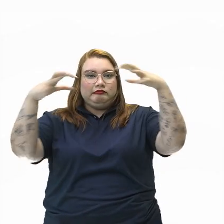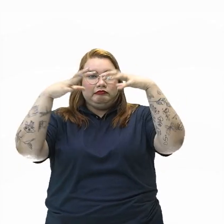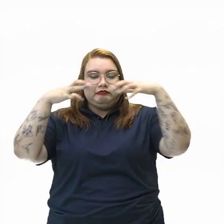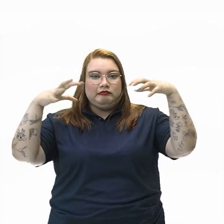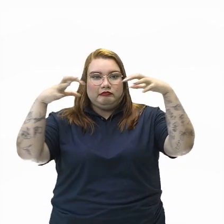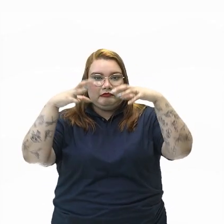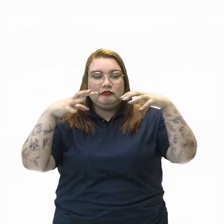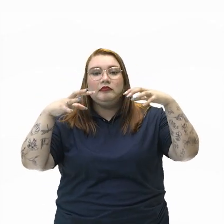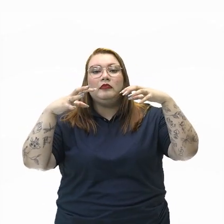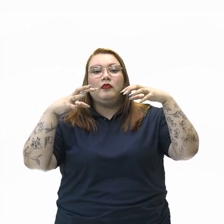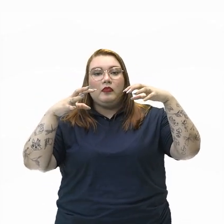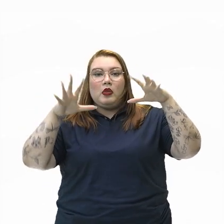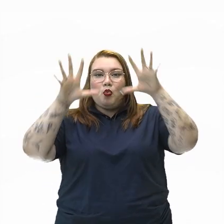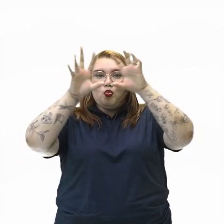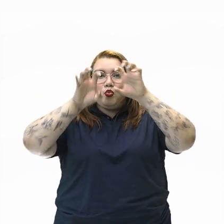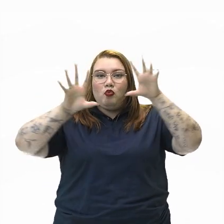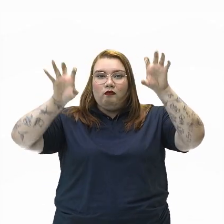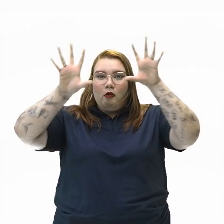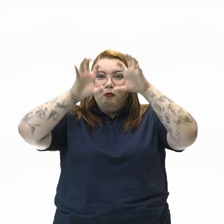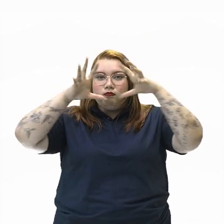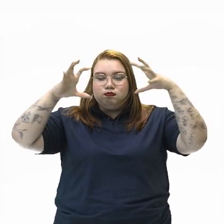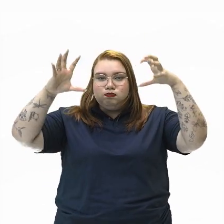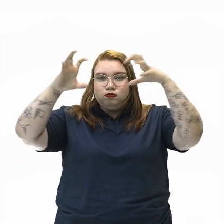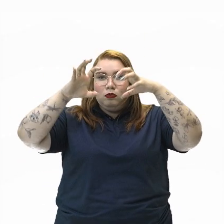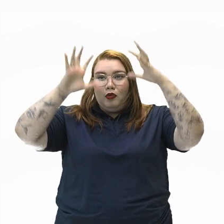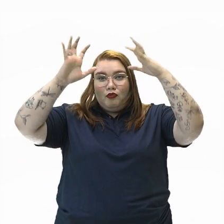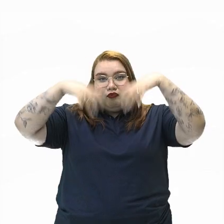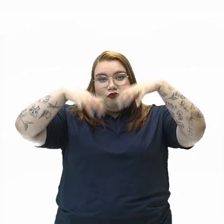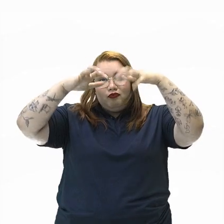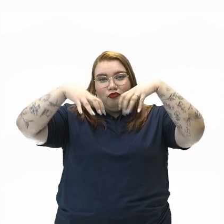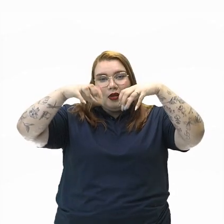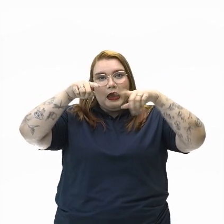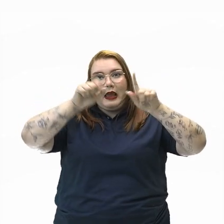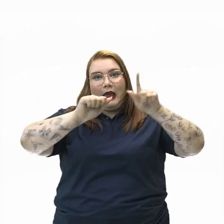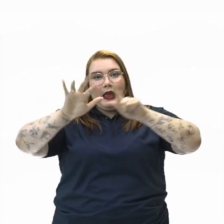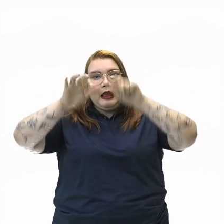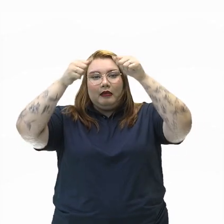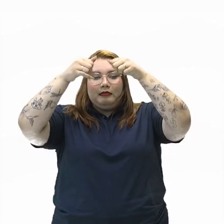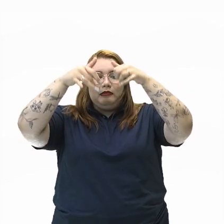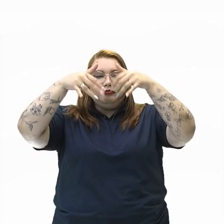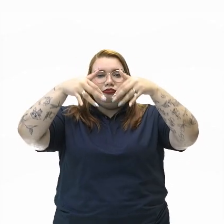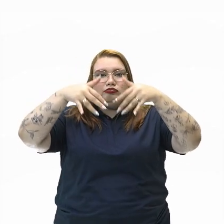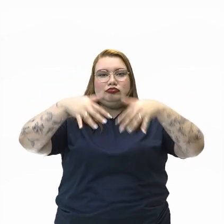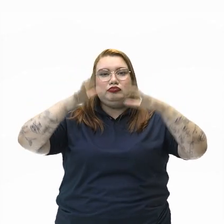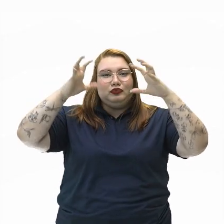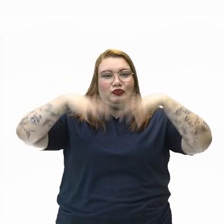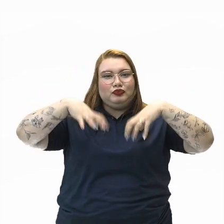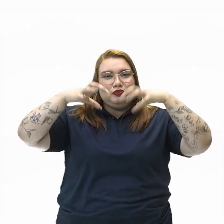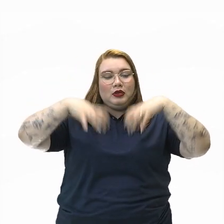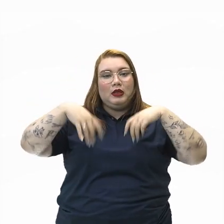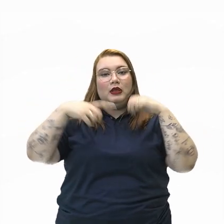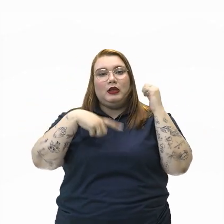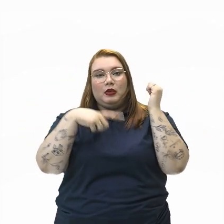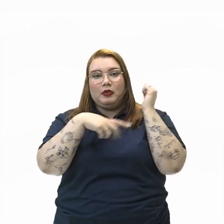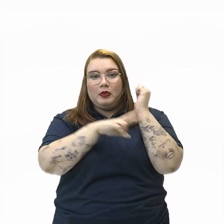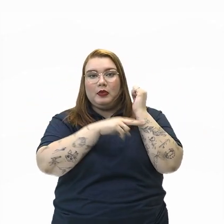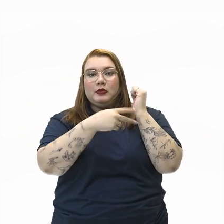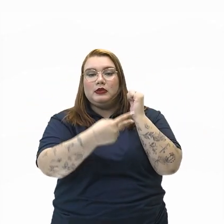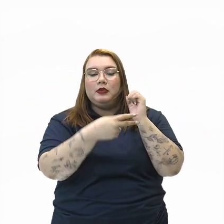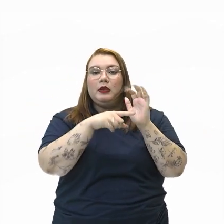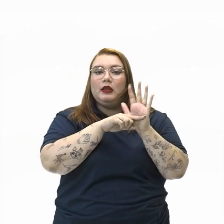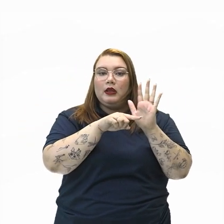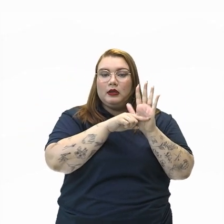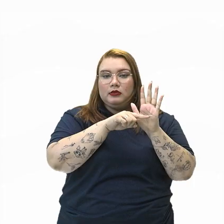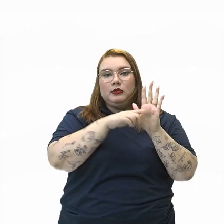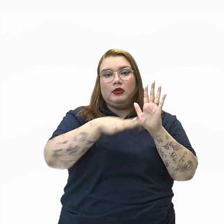acabam se acumulando ali nas nuvens, e quando chove, ela vai ali, ó, trazer consequências